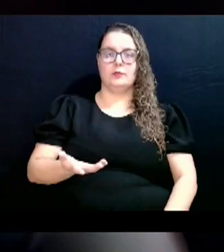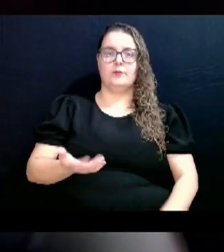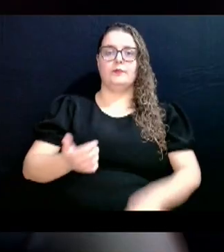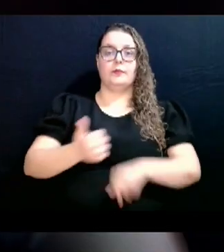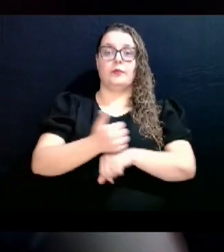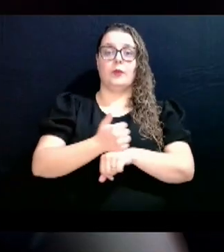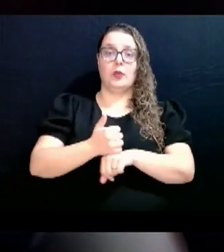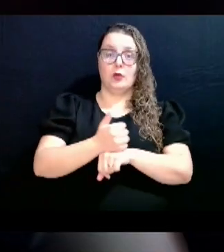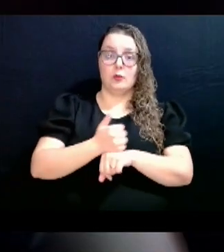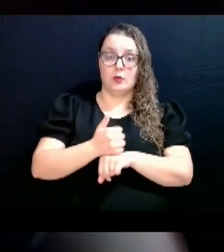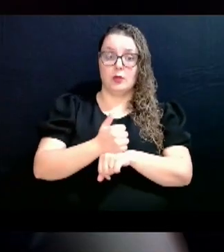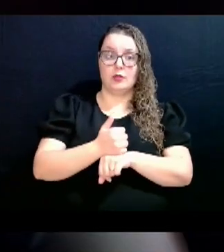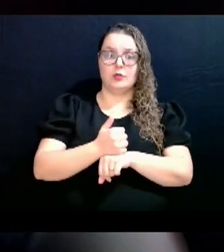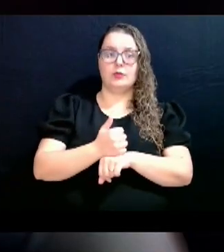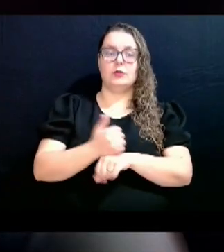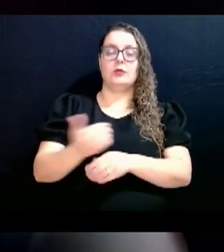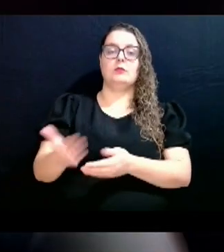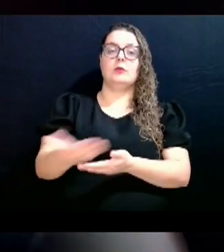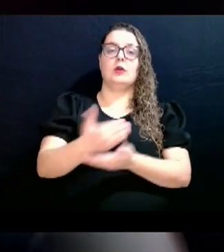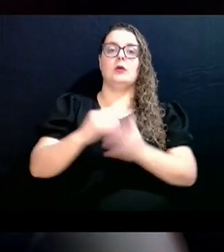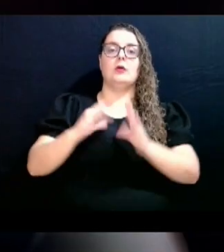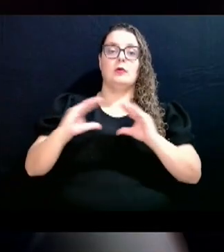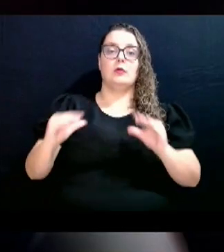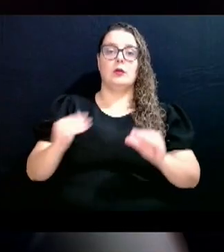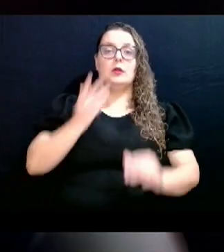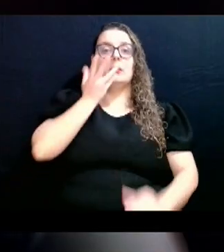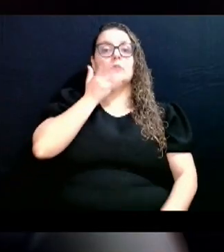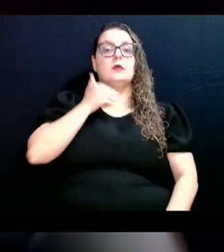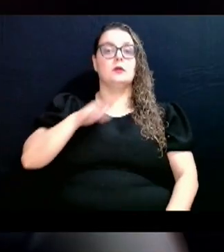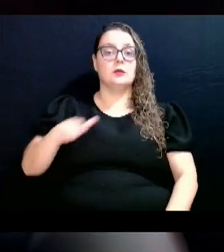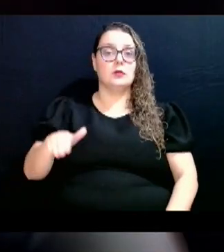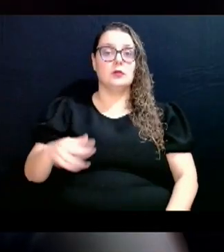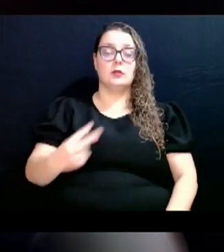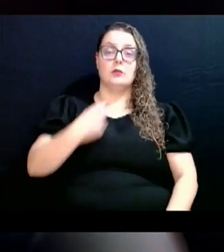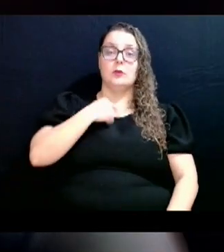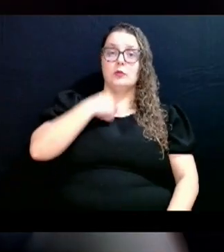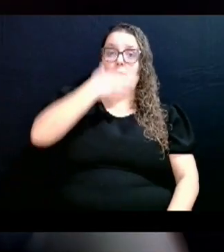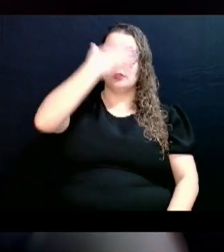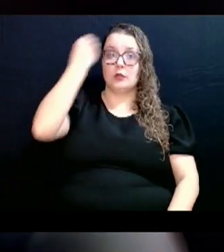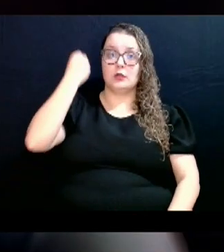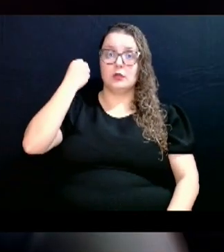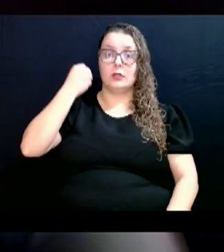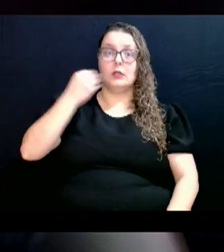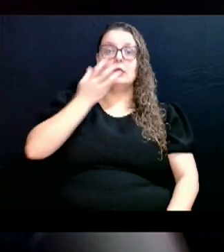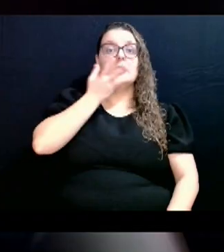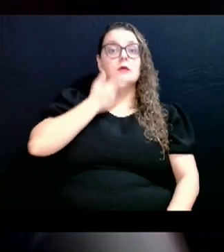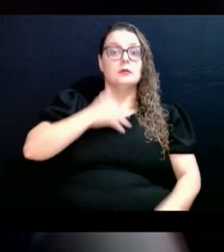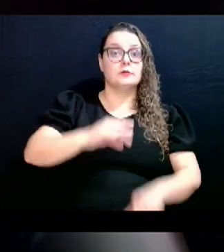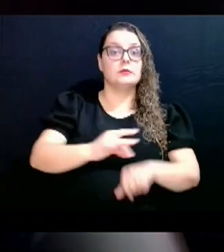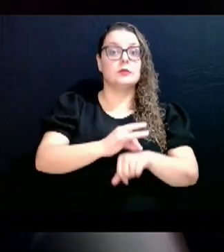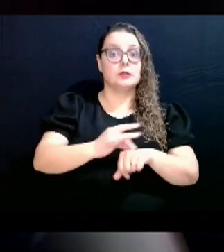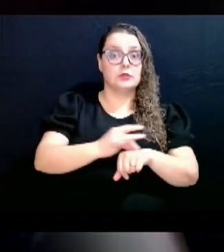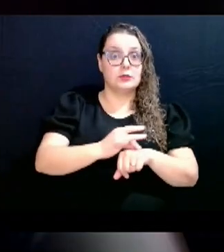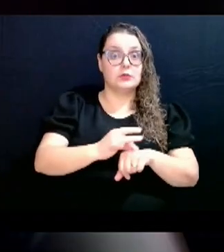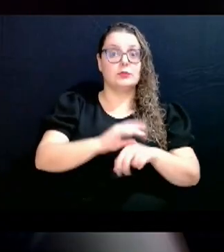vai acolher aquela criança, porque a gente não pode esquecer que a criança está em luto, ela perdeu a mãe. Exato. E é muito difícil para